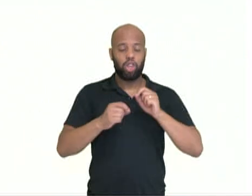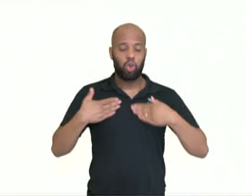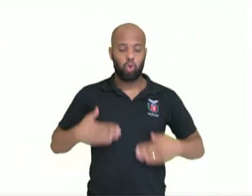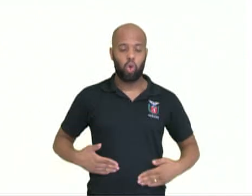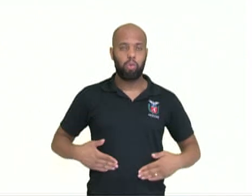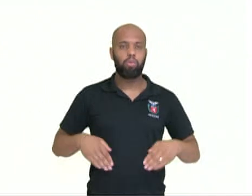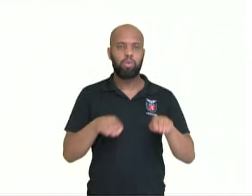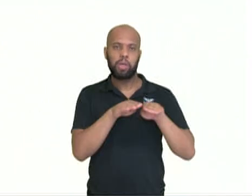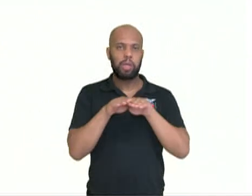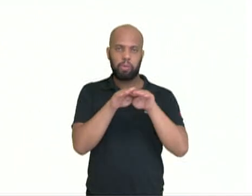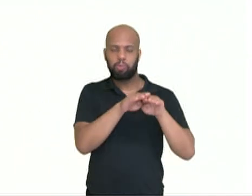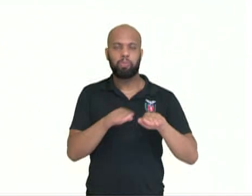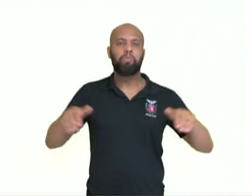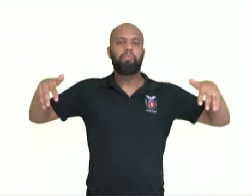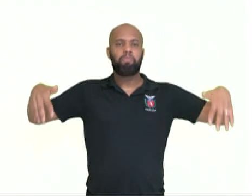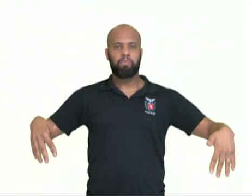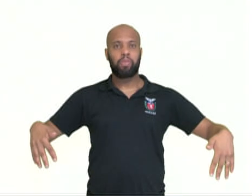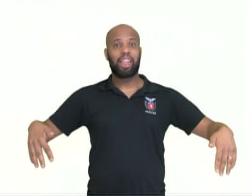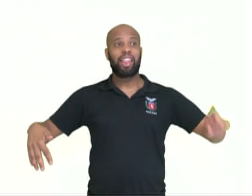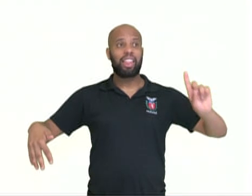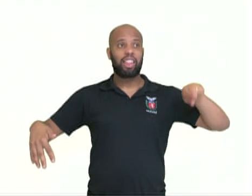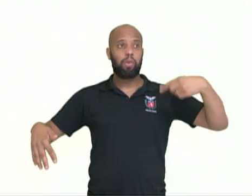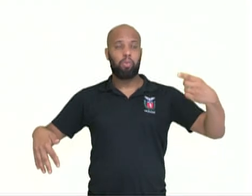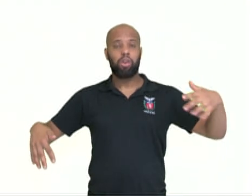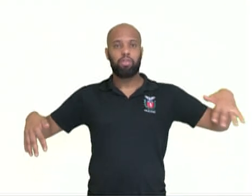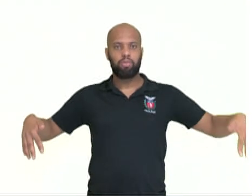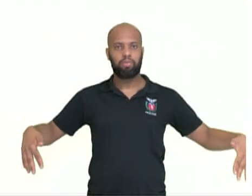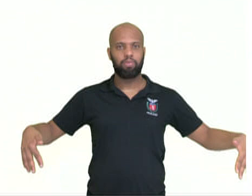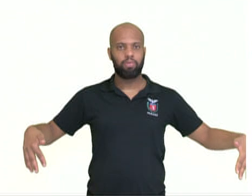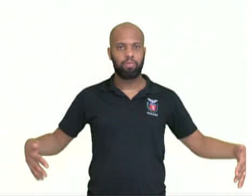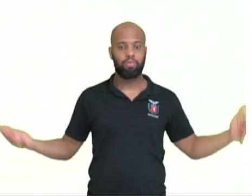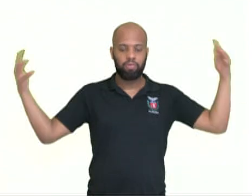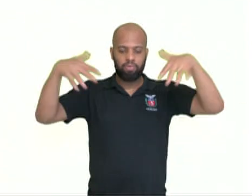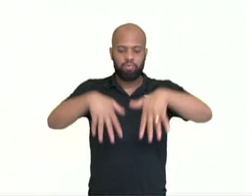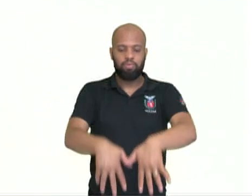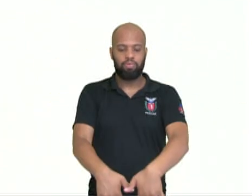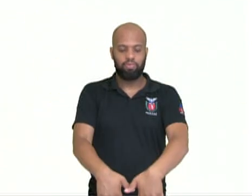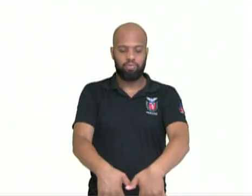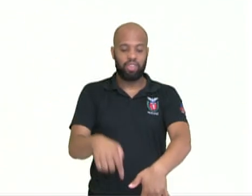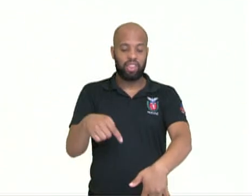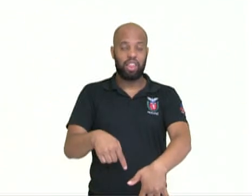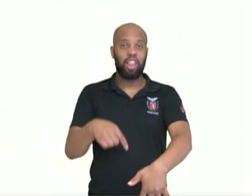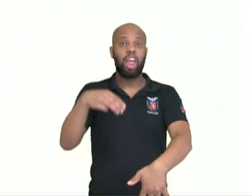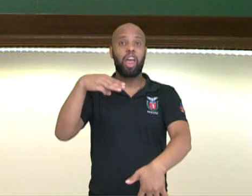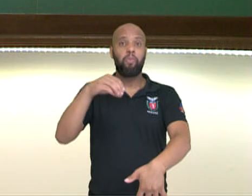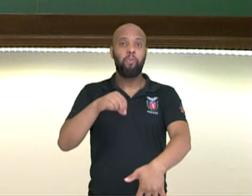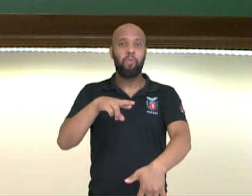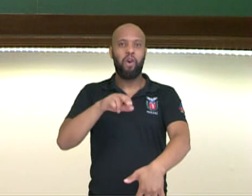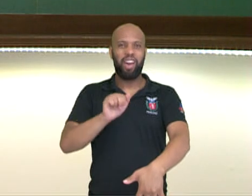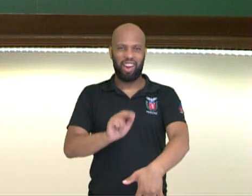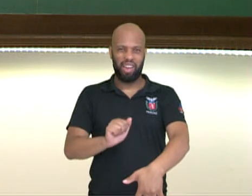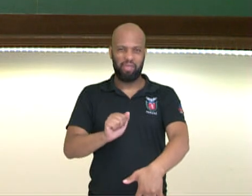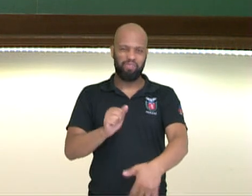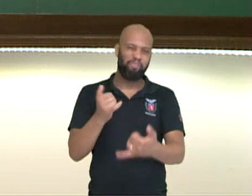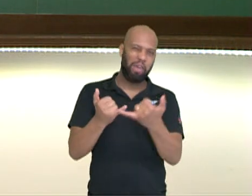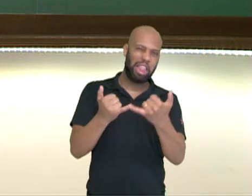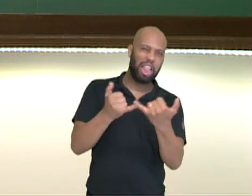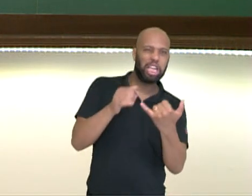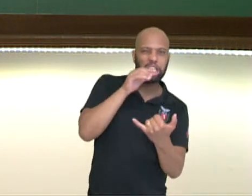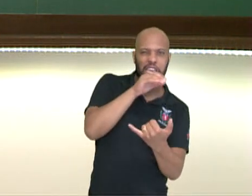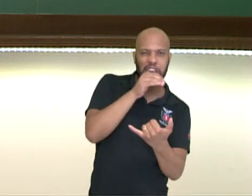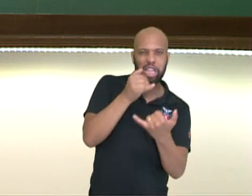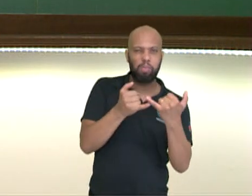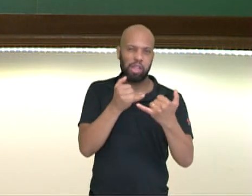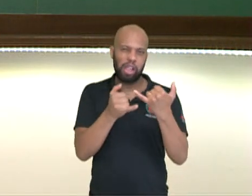acomodar. Depois, coloque as mãos na água morna, as 2